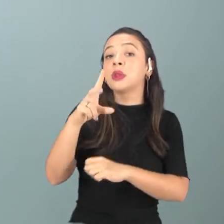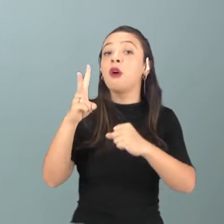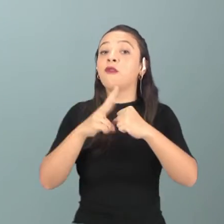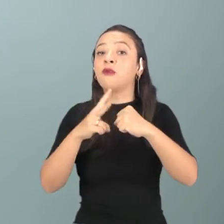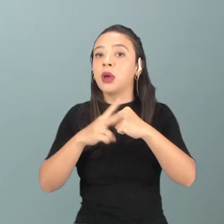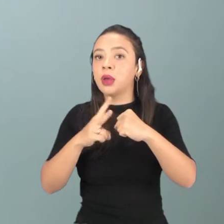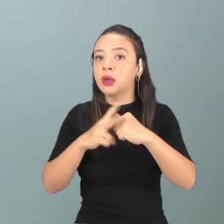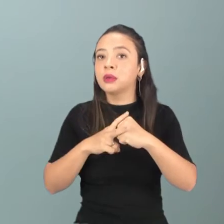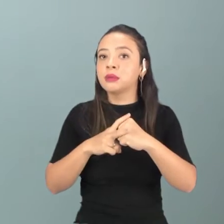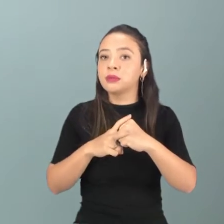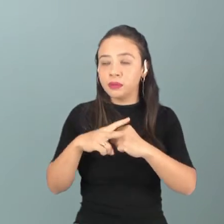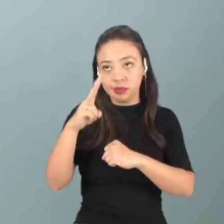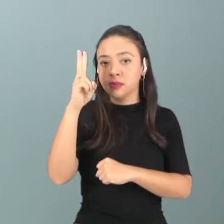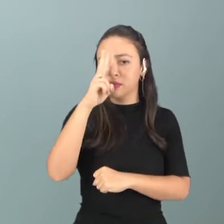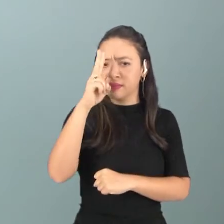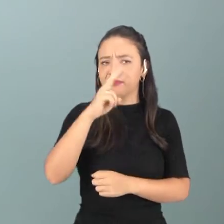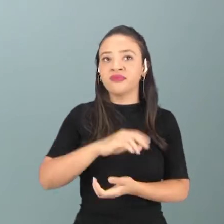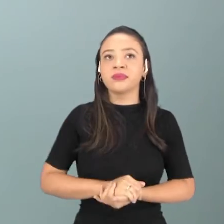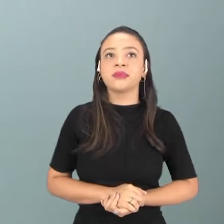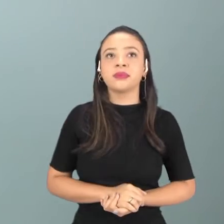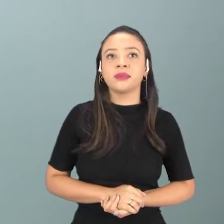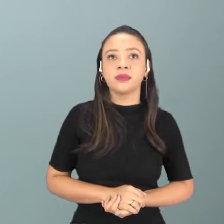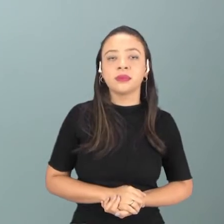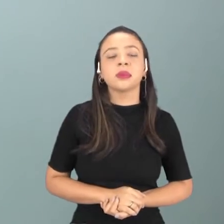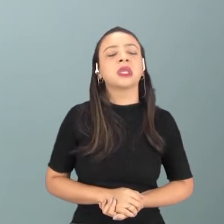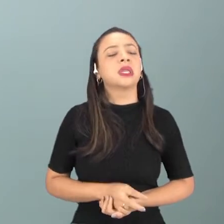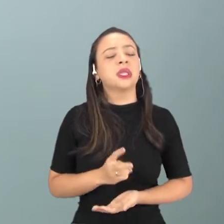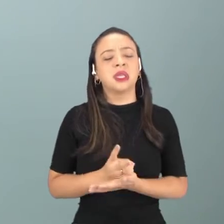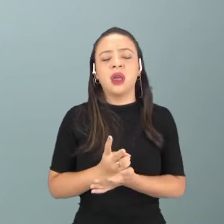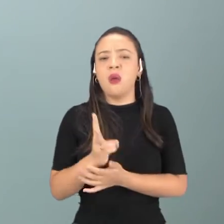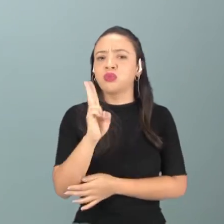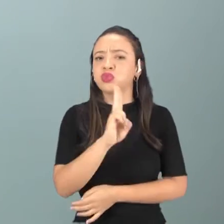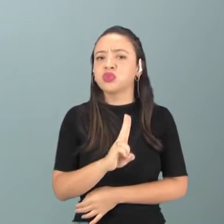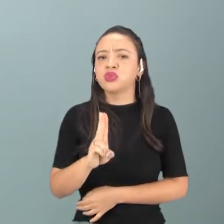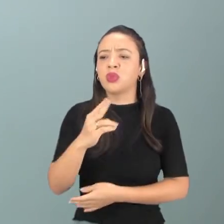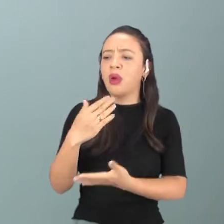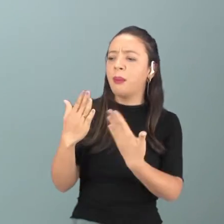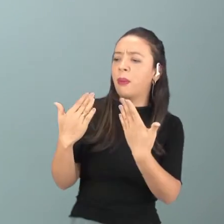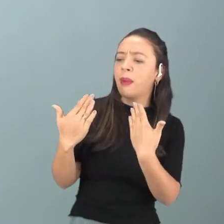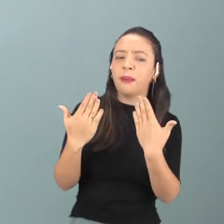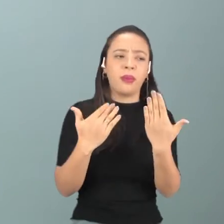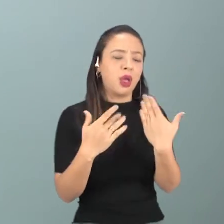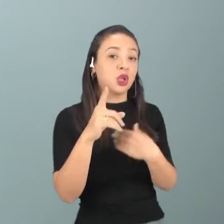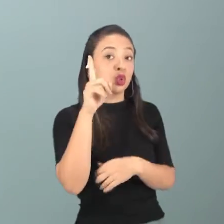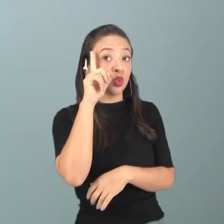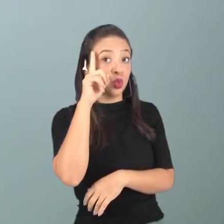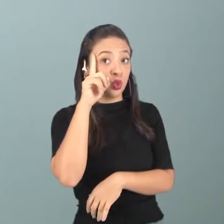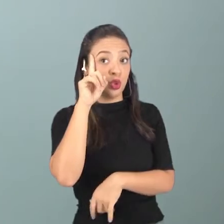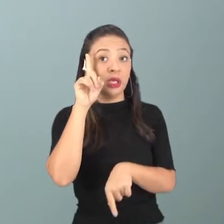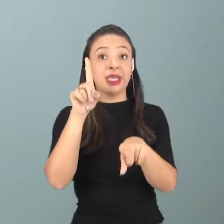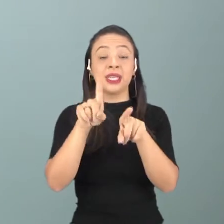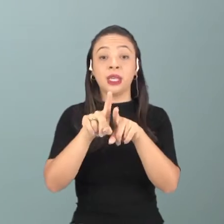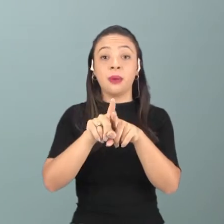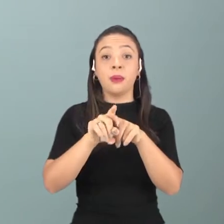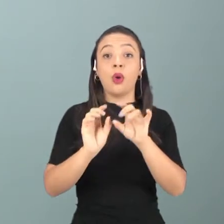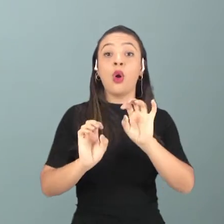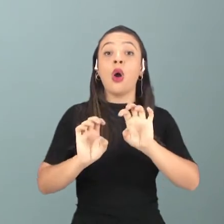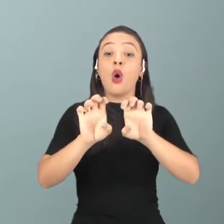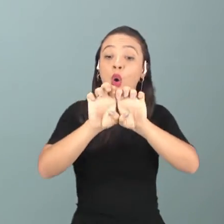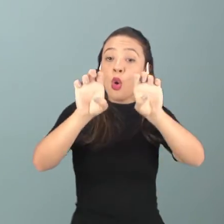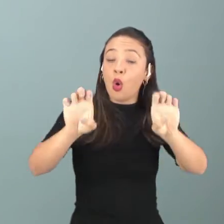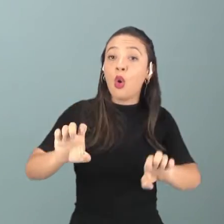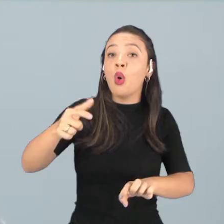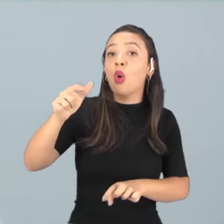Estão lembrados? Os verbos modais são muito usados na conversa do dia a dia e também para constituir outras estruturas.